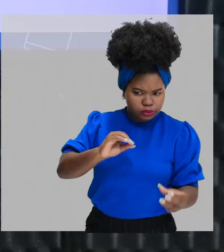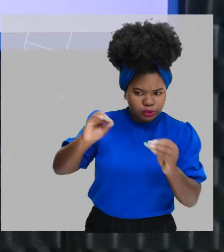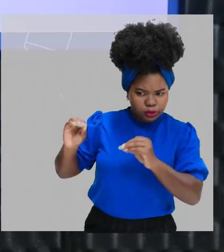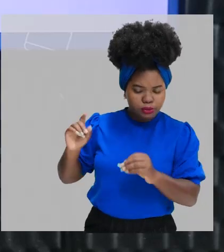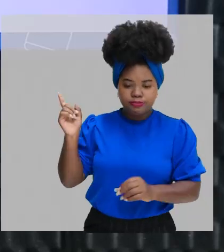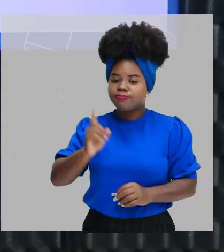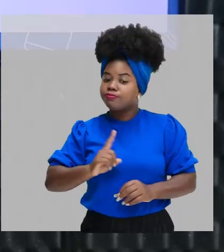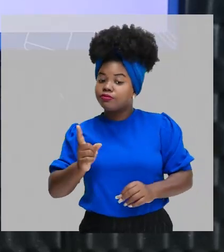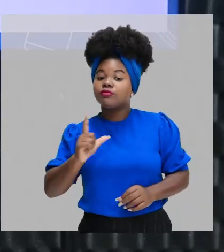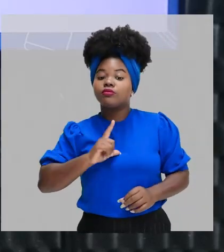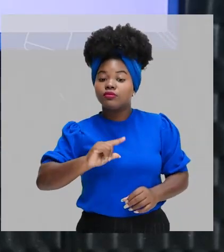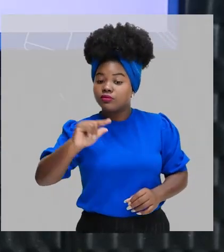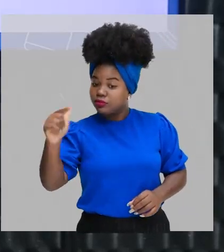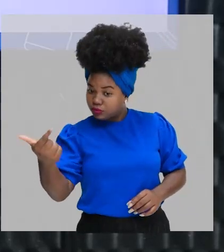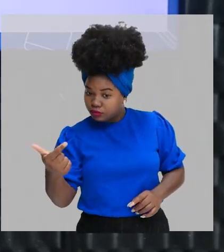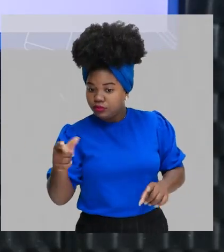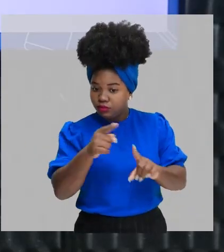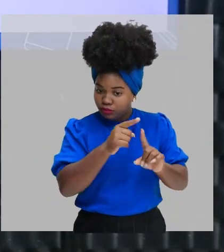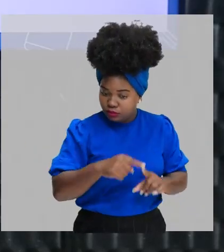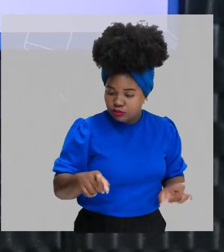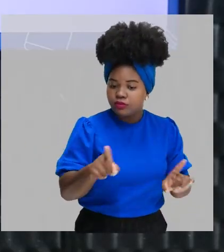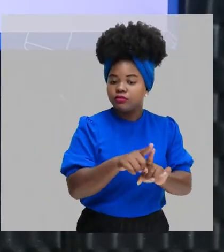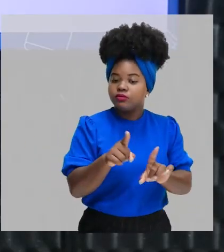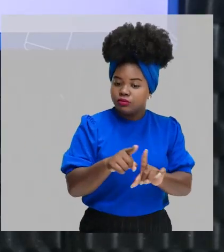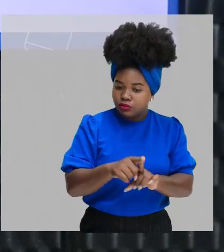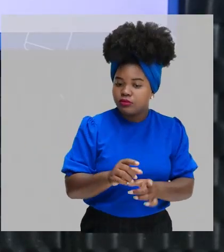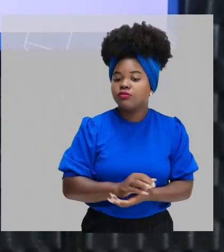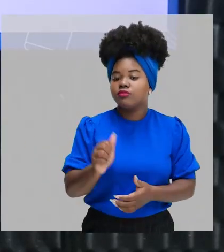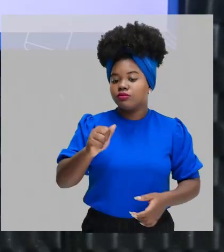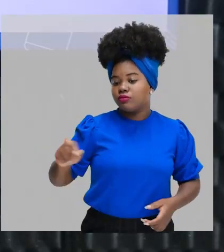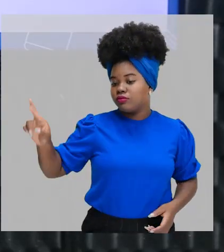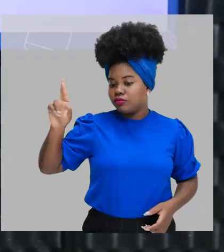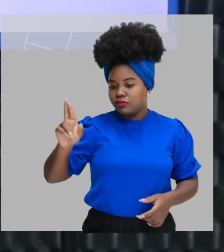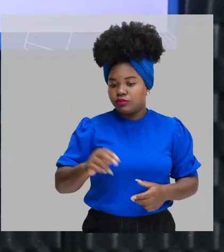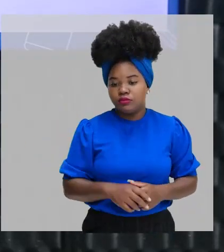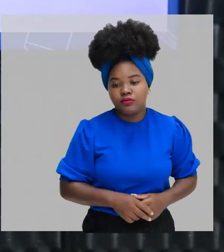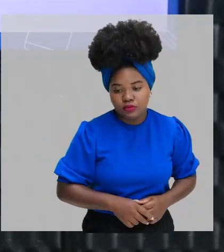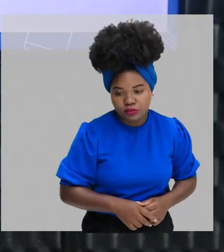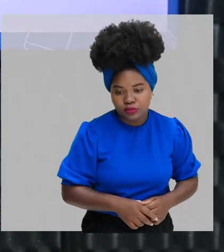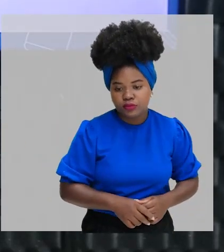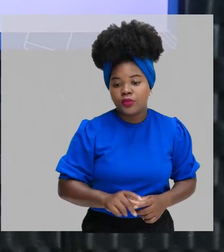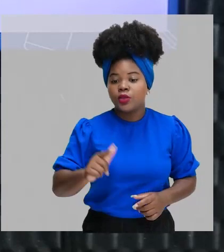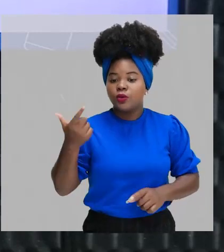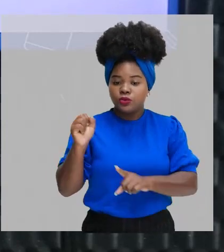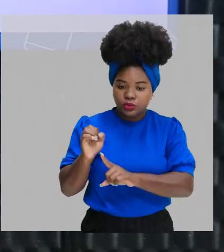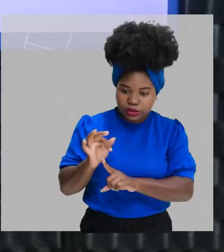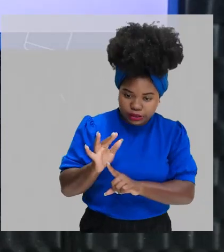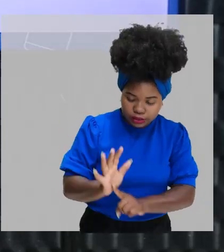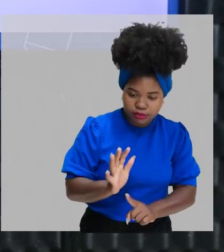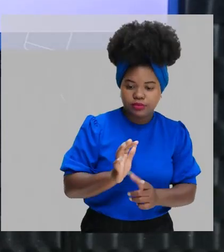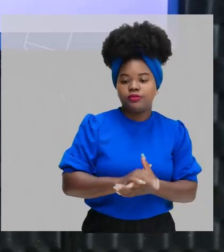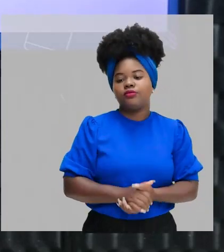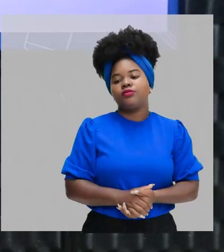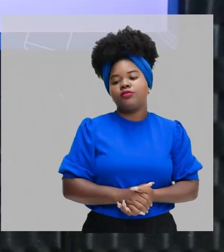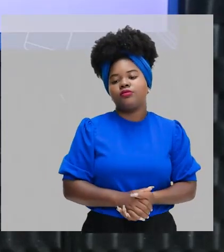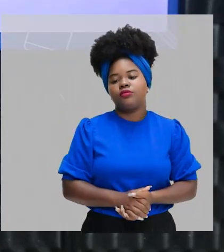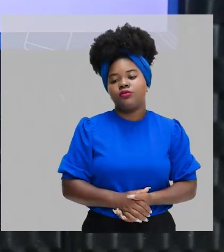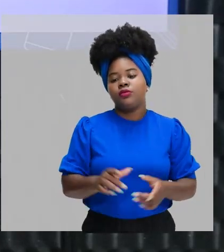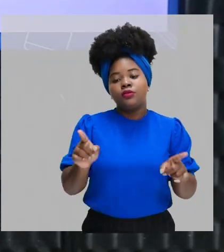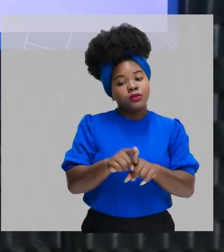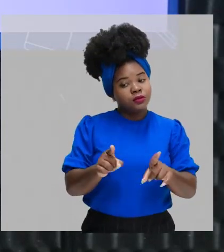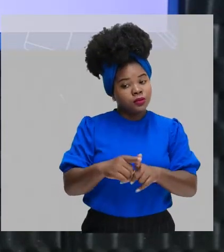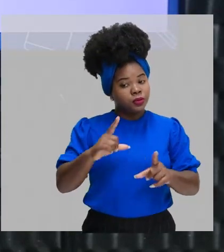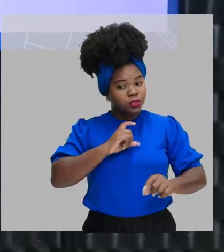ter outros componentes presentes no ar atmosférico, né? Outros gases nobres. Também vai